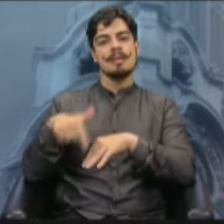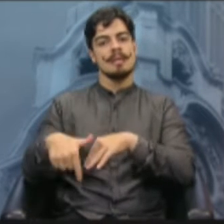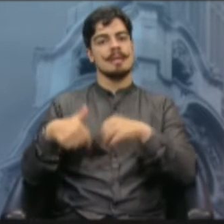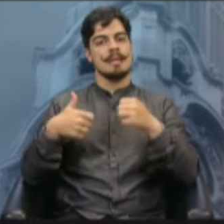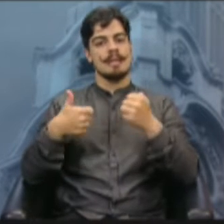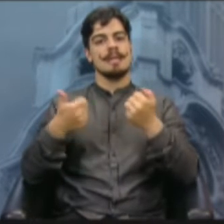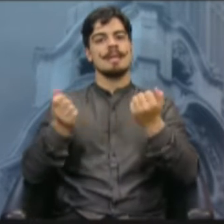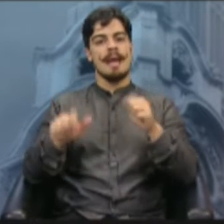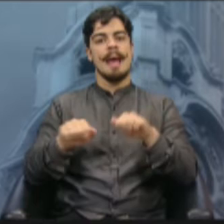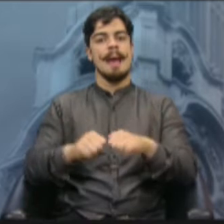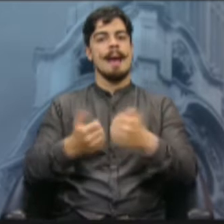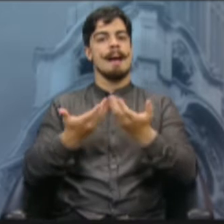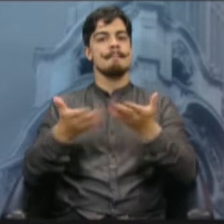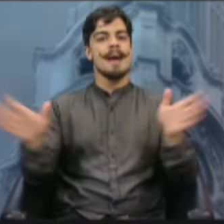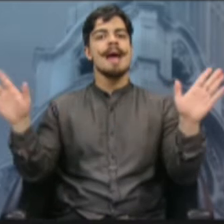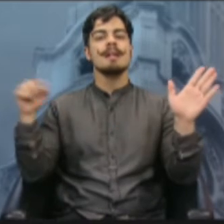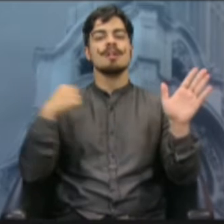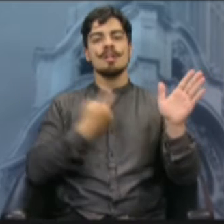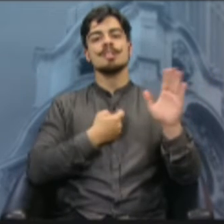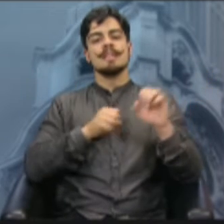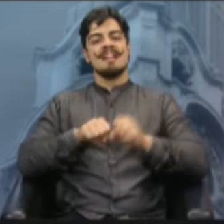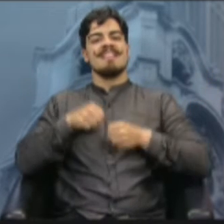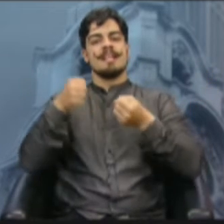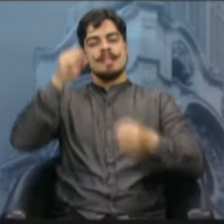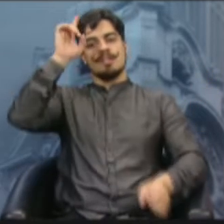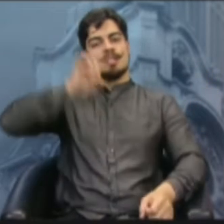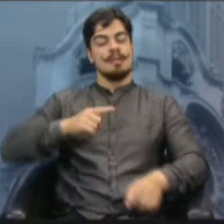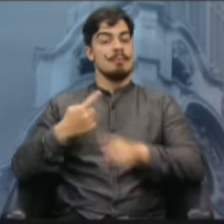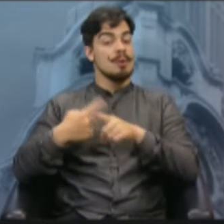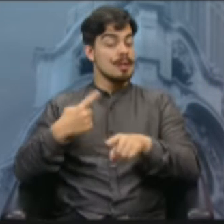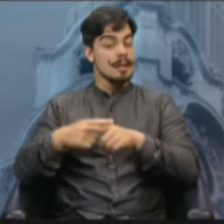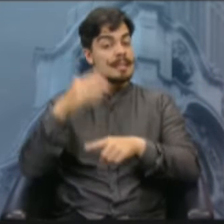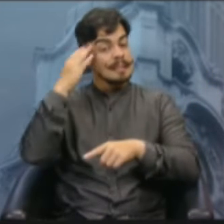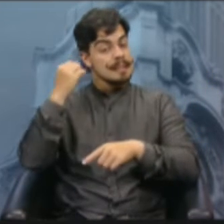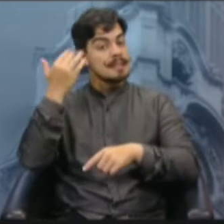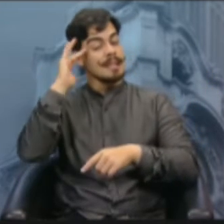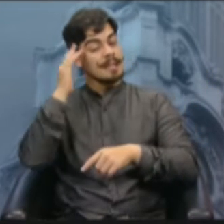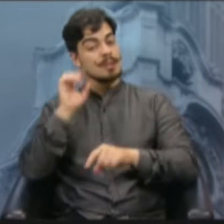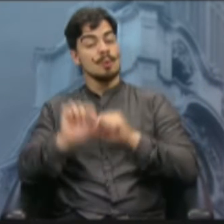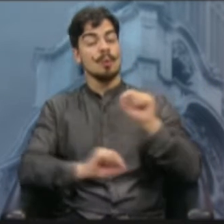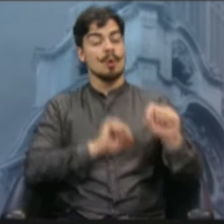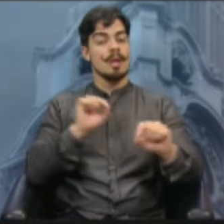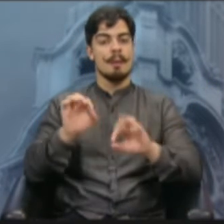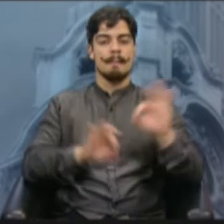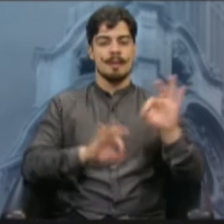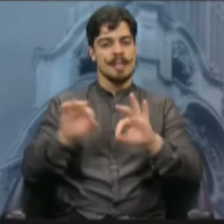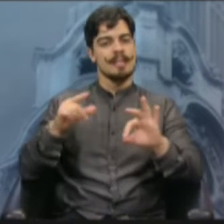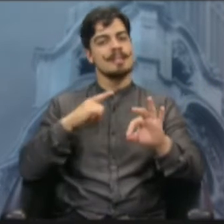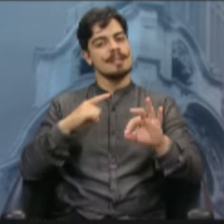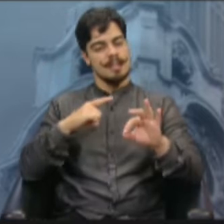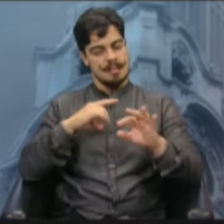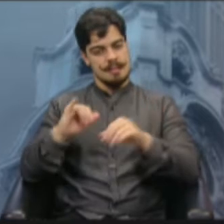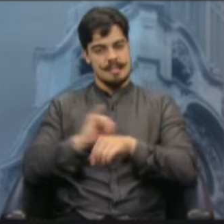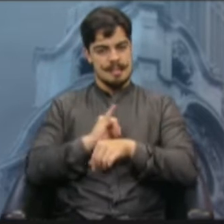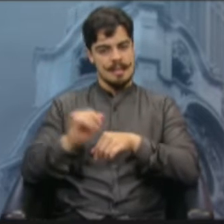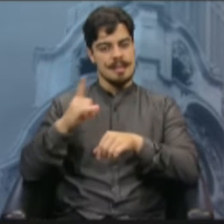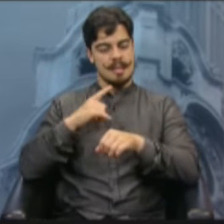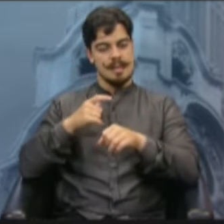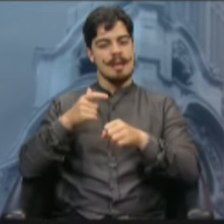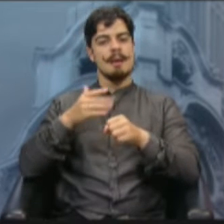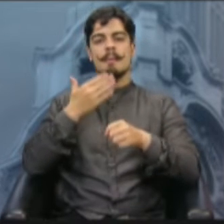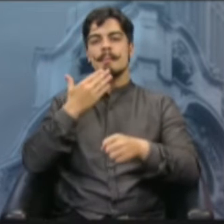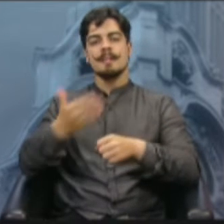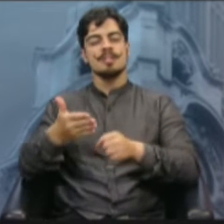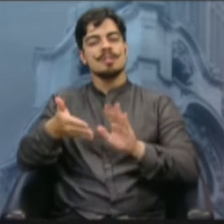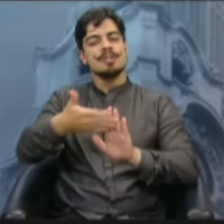os interesses do clube que nós amamos. Nós entendemos que o projeto ele possui um viés que é para pressionar as